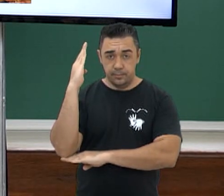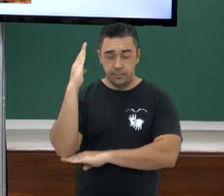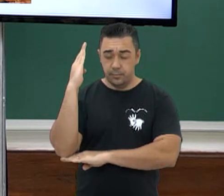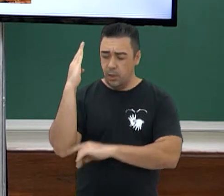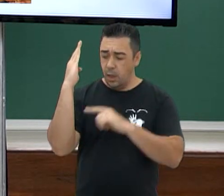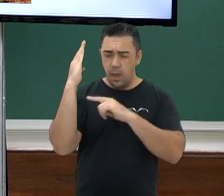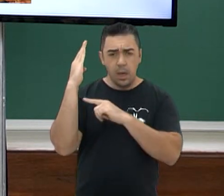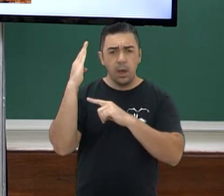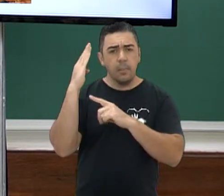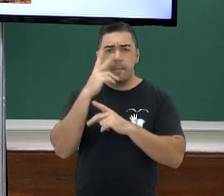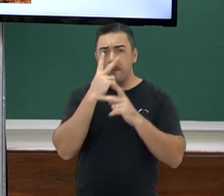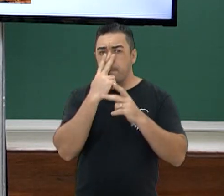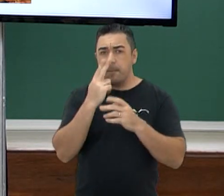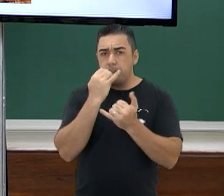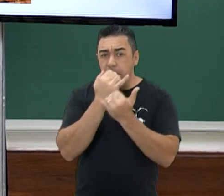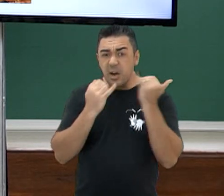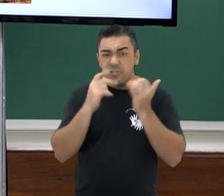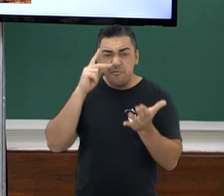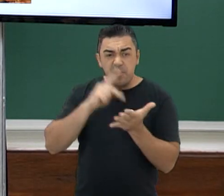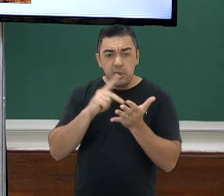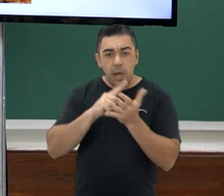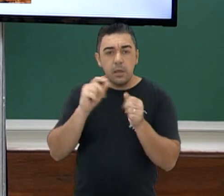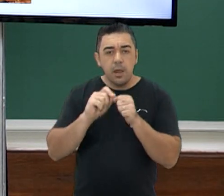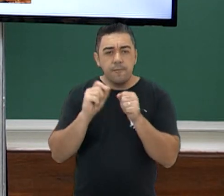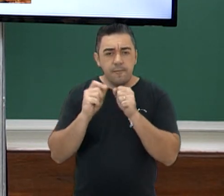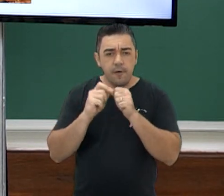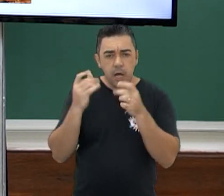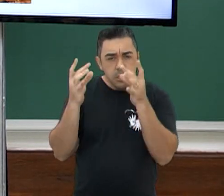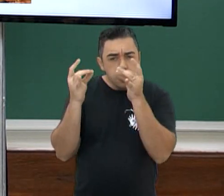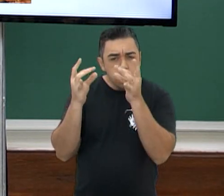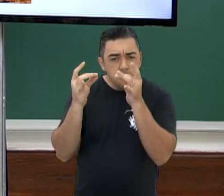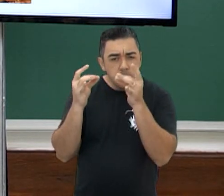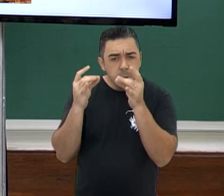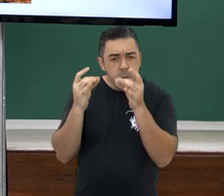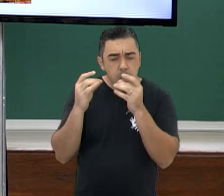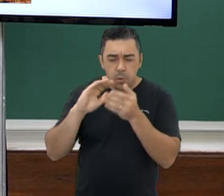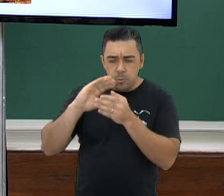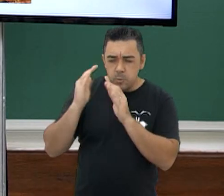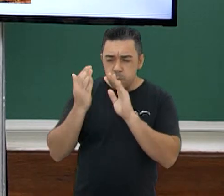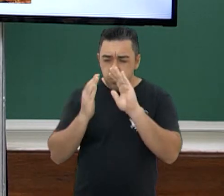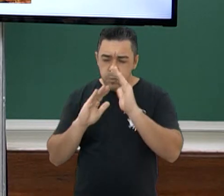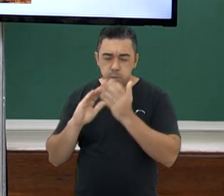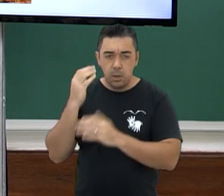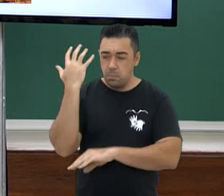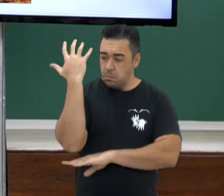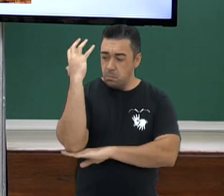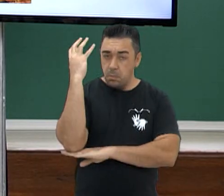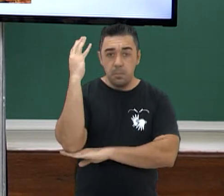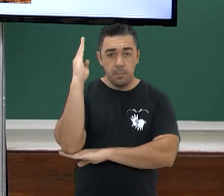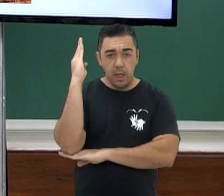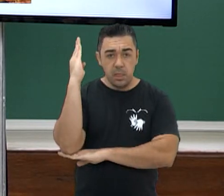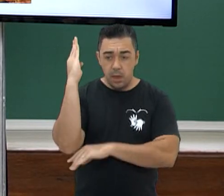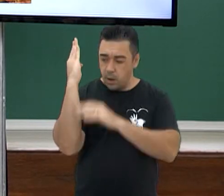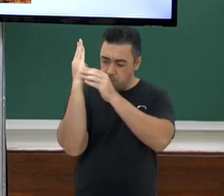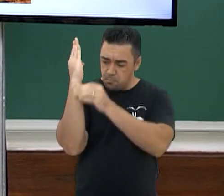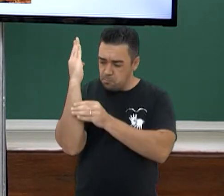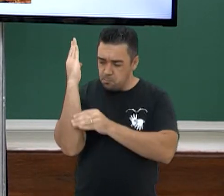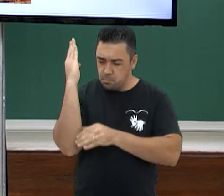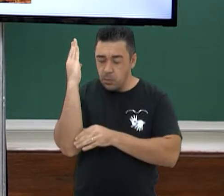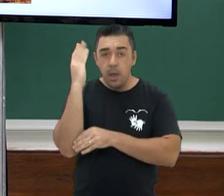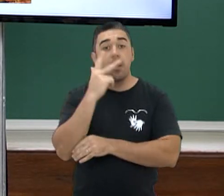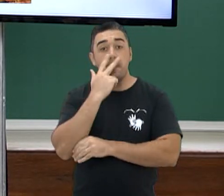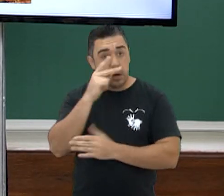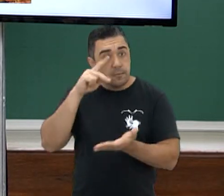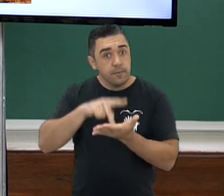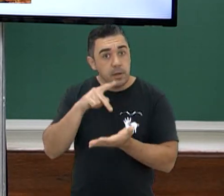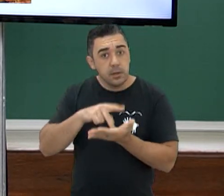mais realístico. Então, ele vai fazer os detalhes como se fosse um veludo, assim, para cobrir, para ficar parecendo uma pessoa